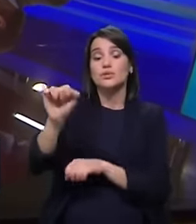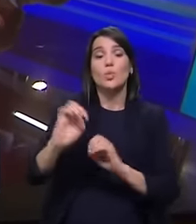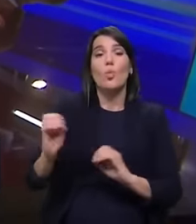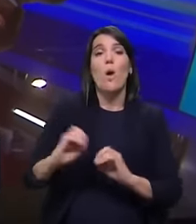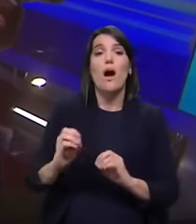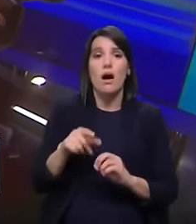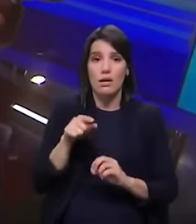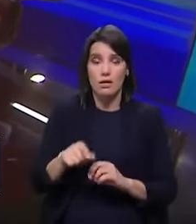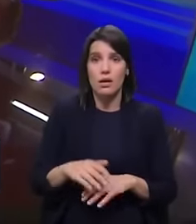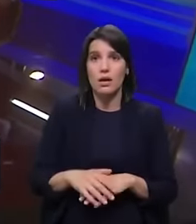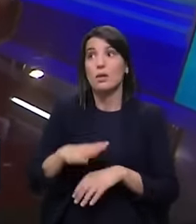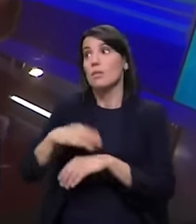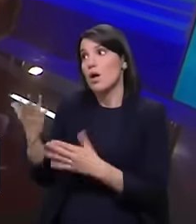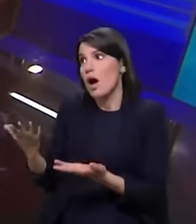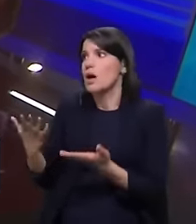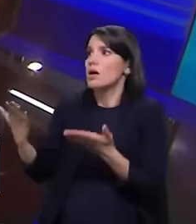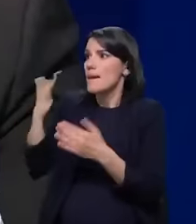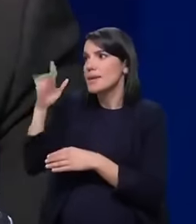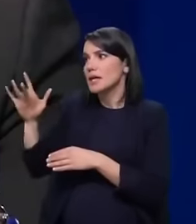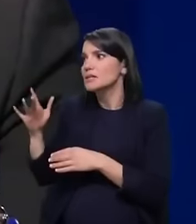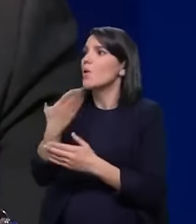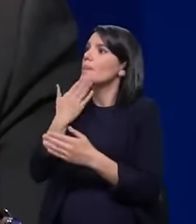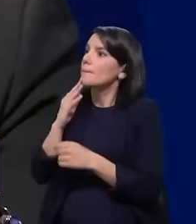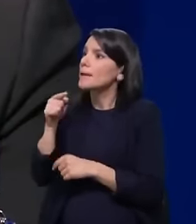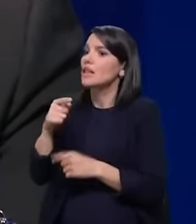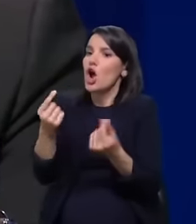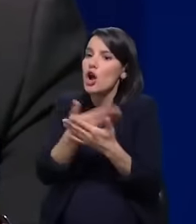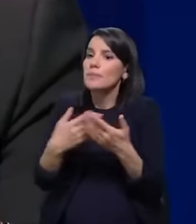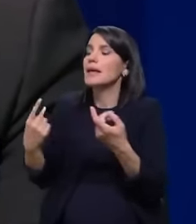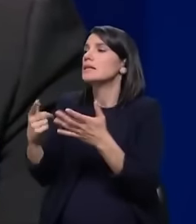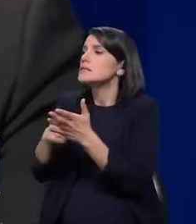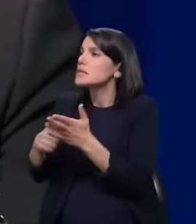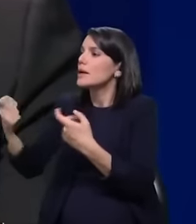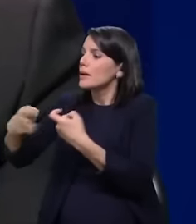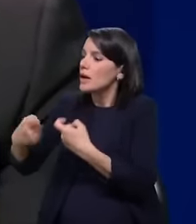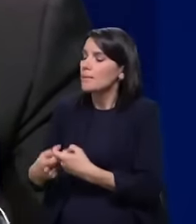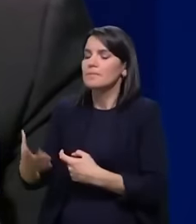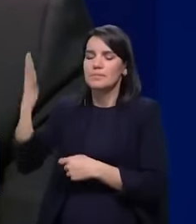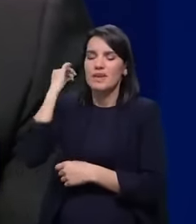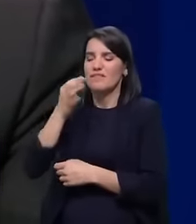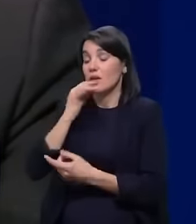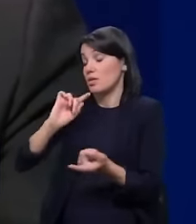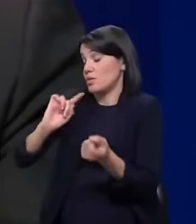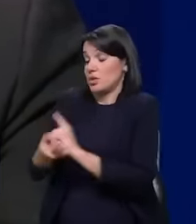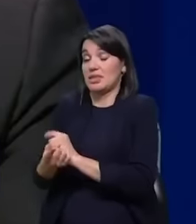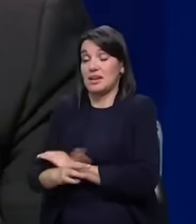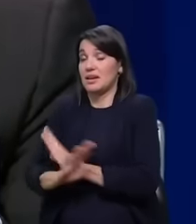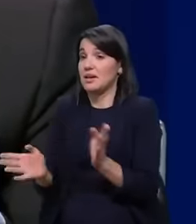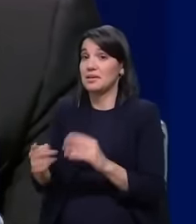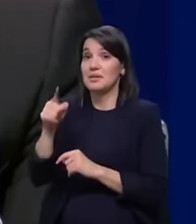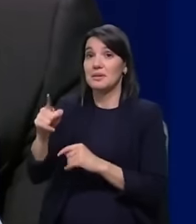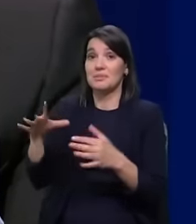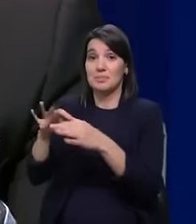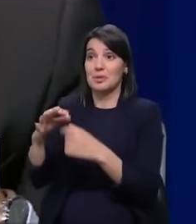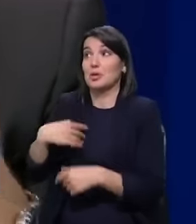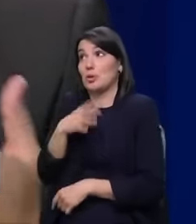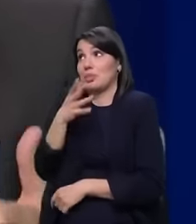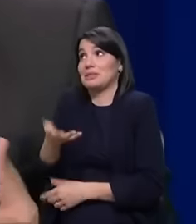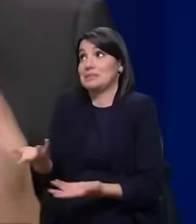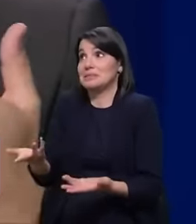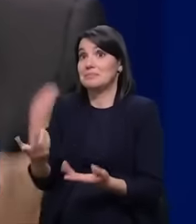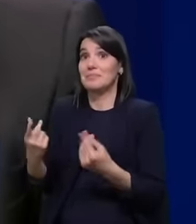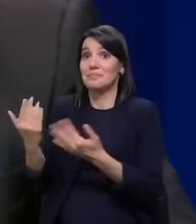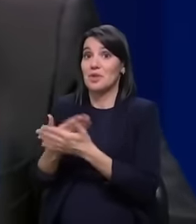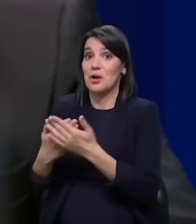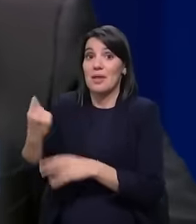isso nós orientámos a nossa imigração para as necessidades da economia. O que a Mariana Mortágua está a dizer é absoluto contrassenso, aliás, até vai de encontro ao que eu acabei de dizer, que a